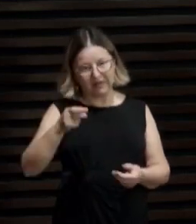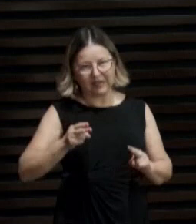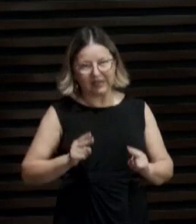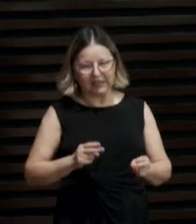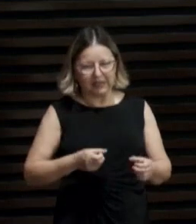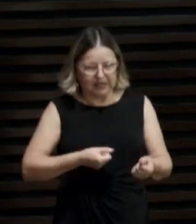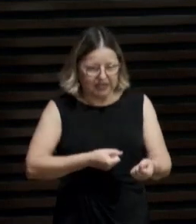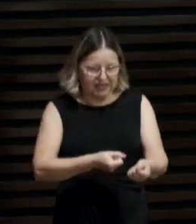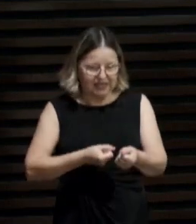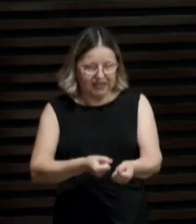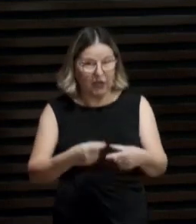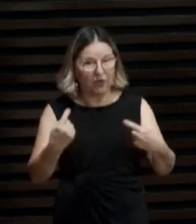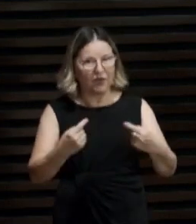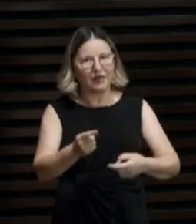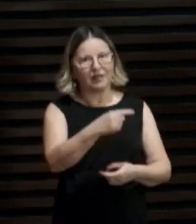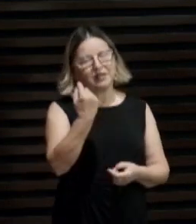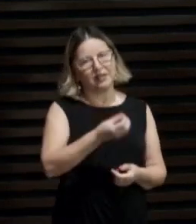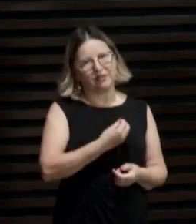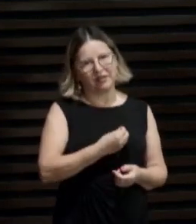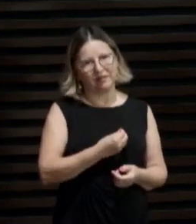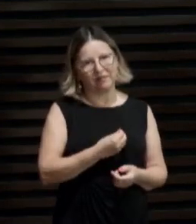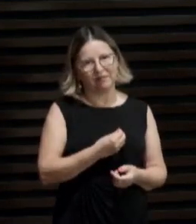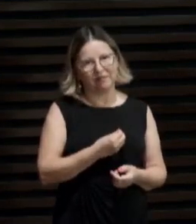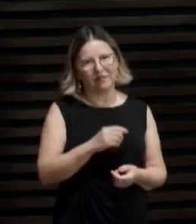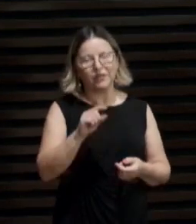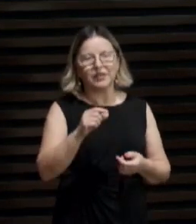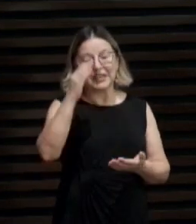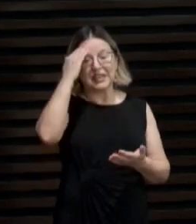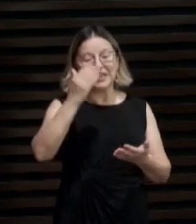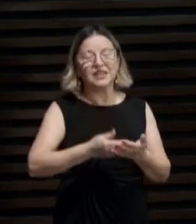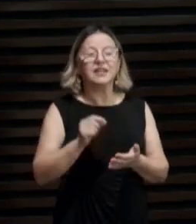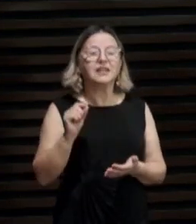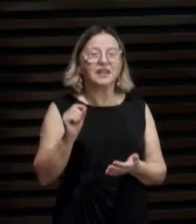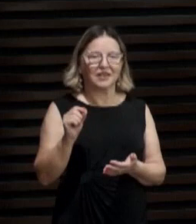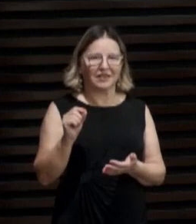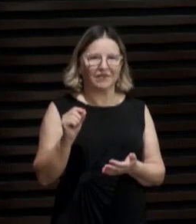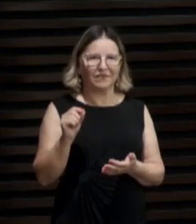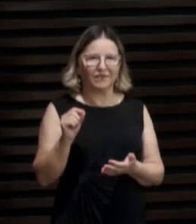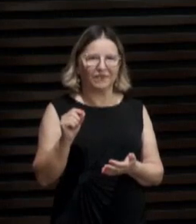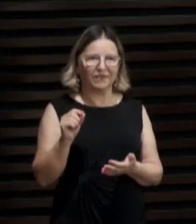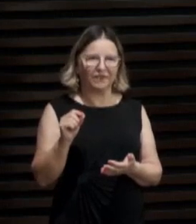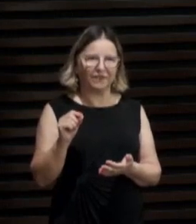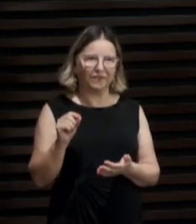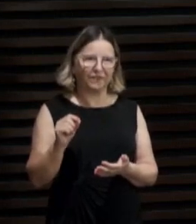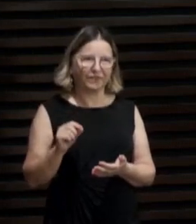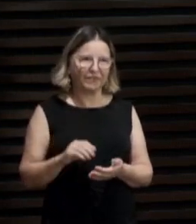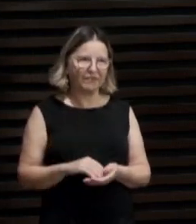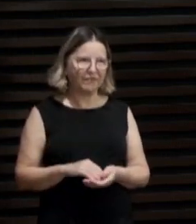contra as nossas vidas. E em quem você vai crer? Em quem você vai crer?